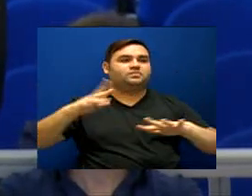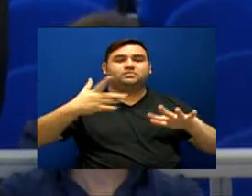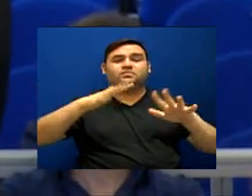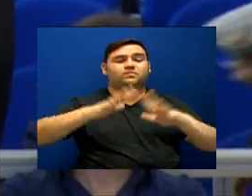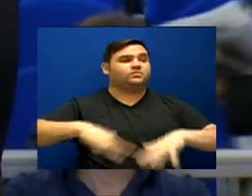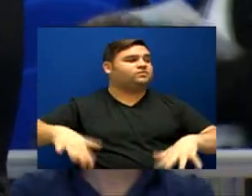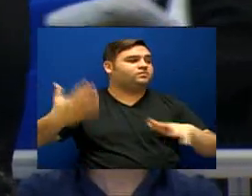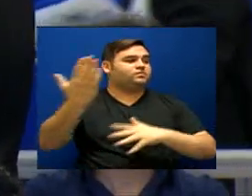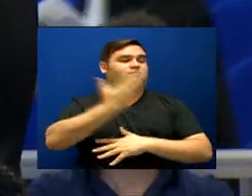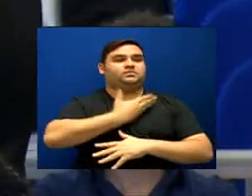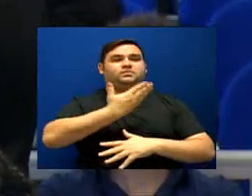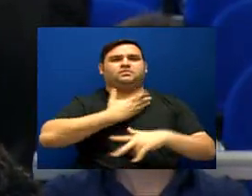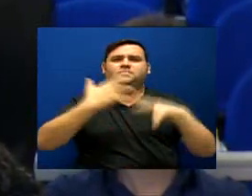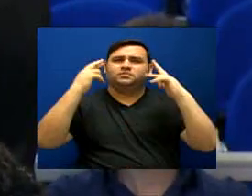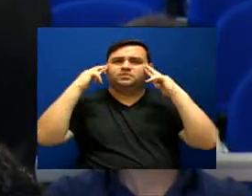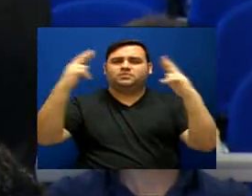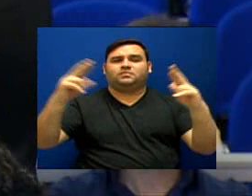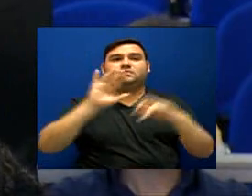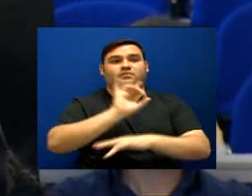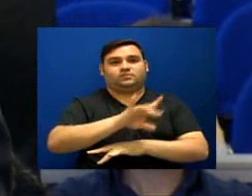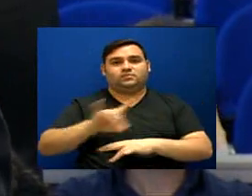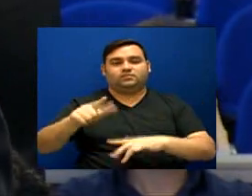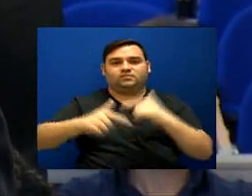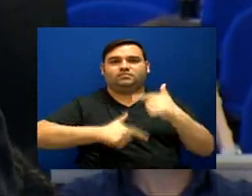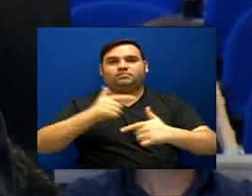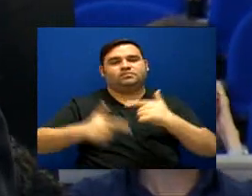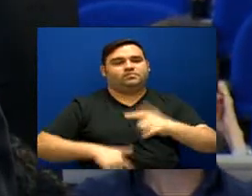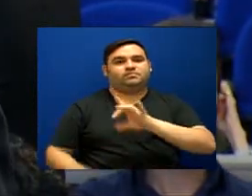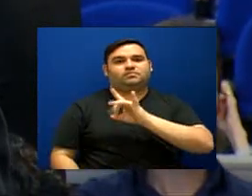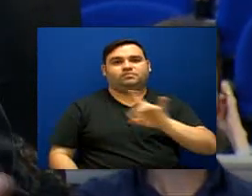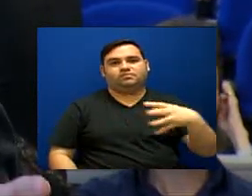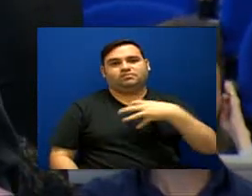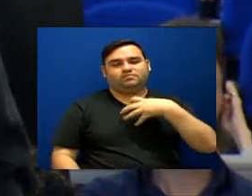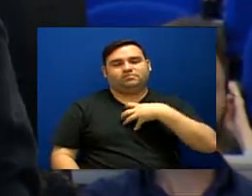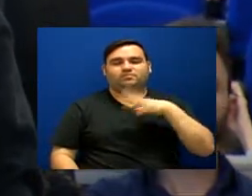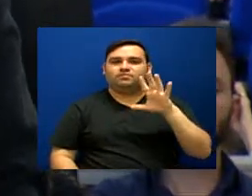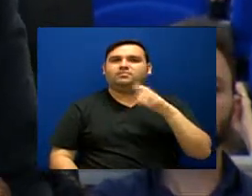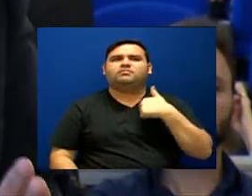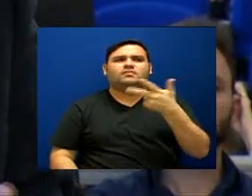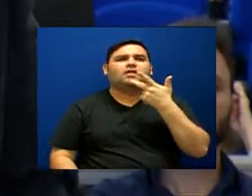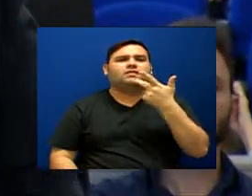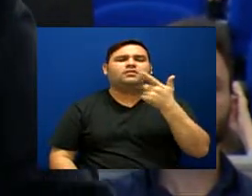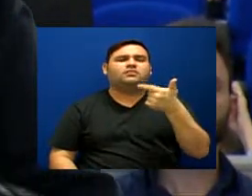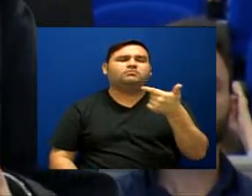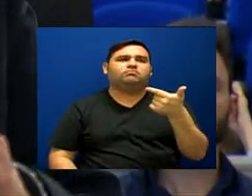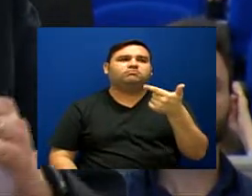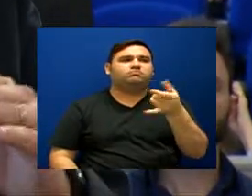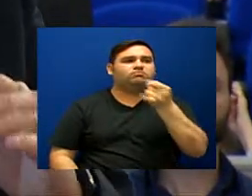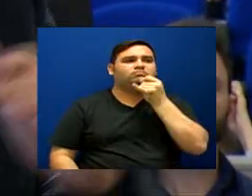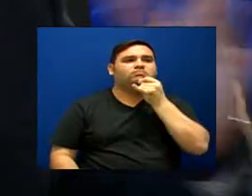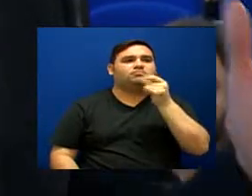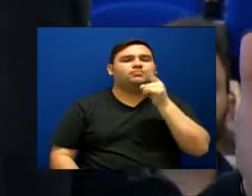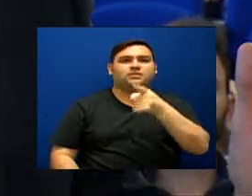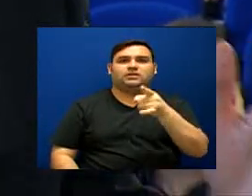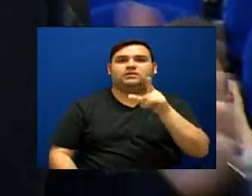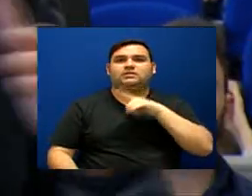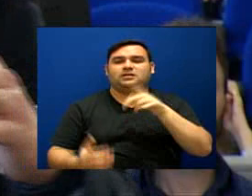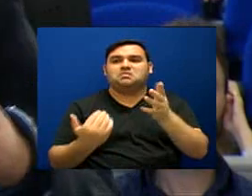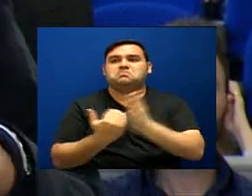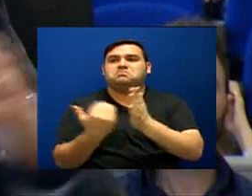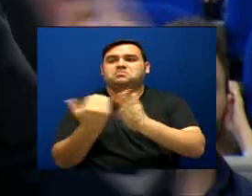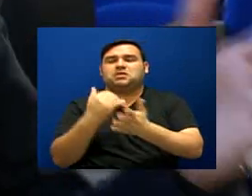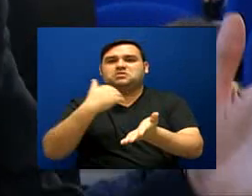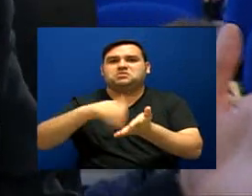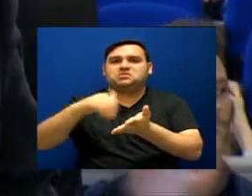todos os colegas, respeito a forma como cada um trabalha. Não quero dizer que quem utiliza mais toner,